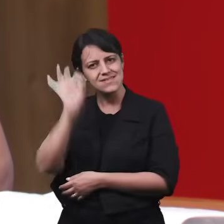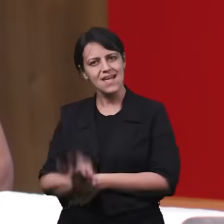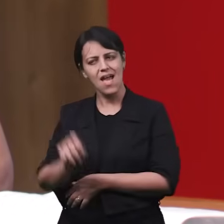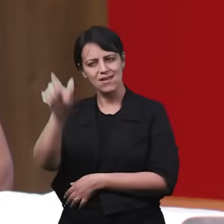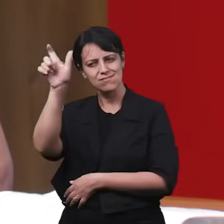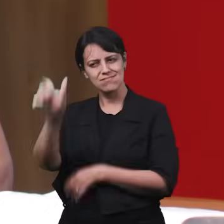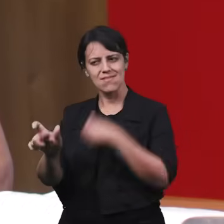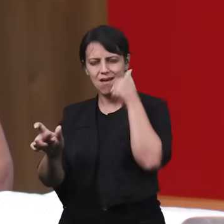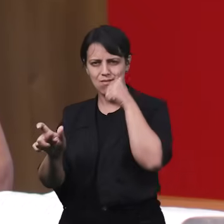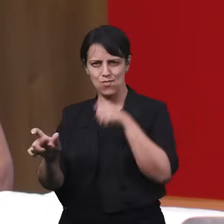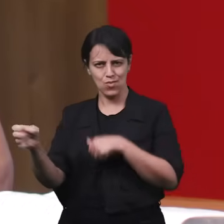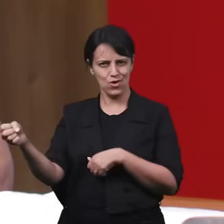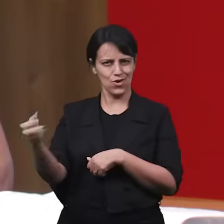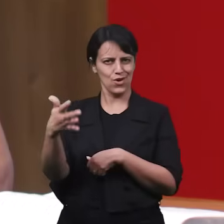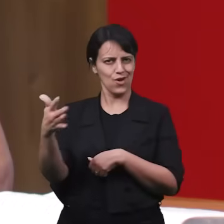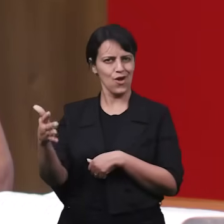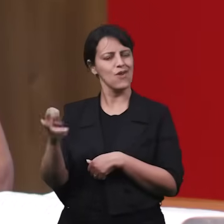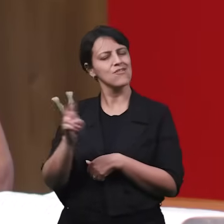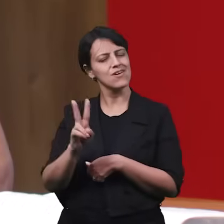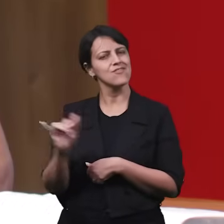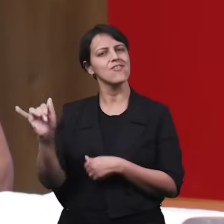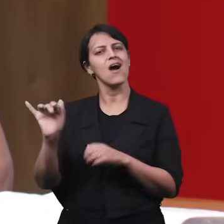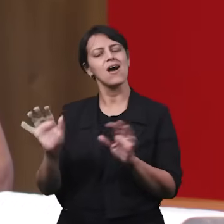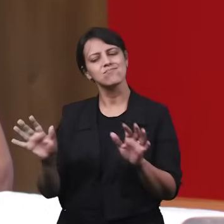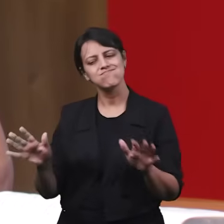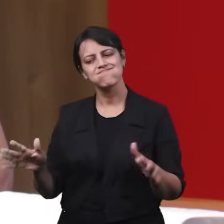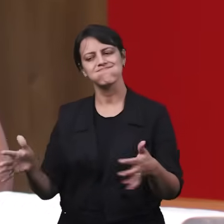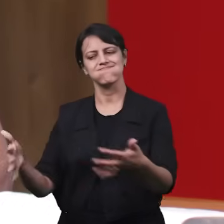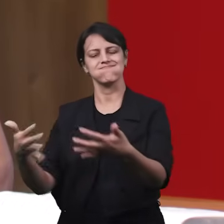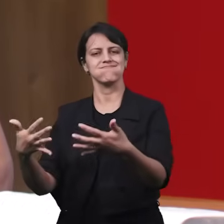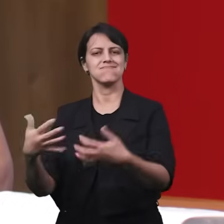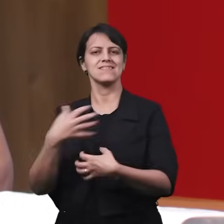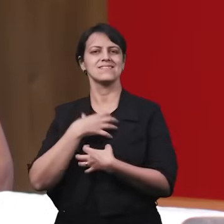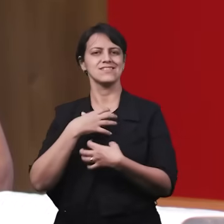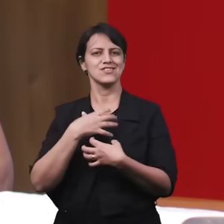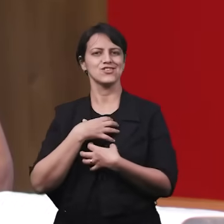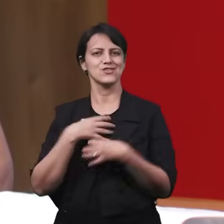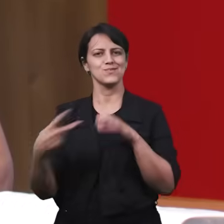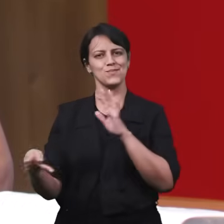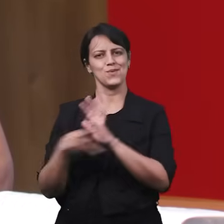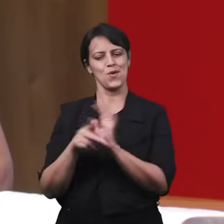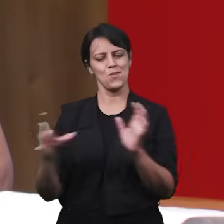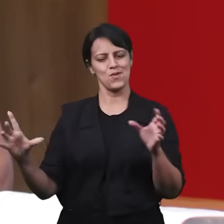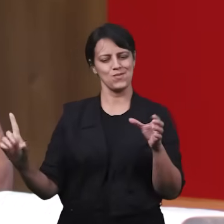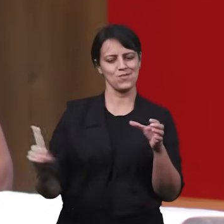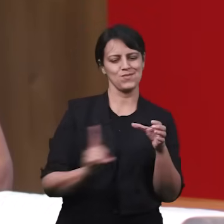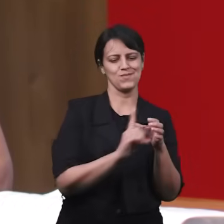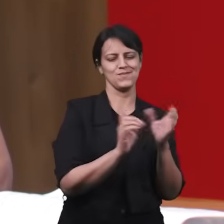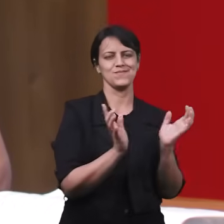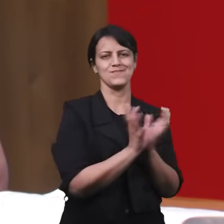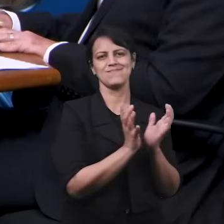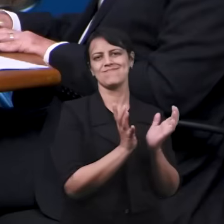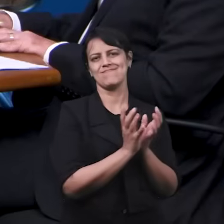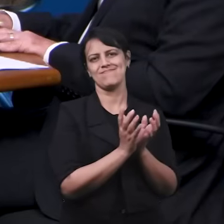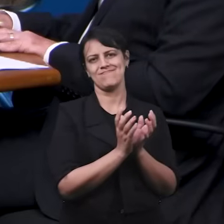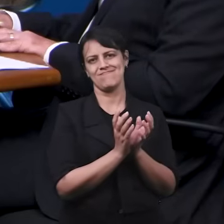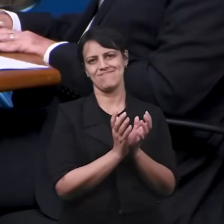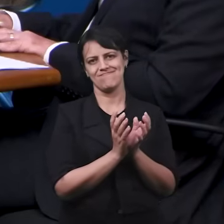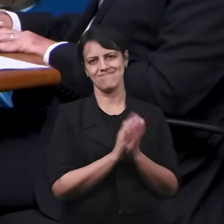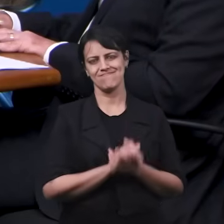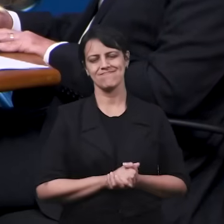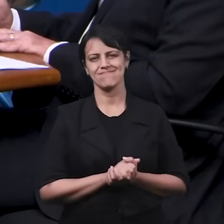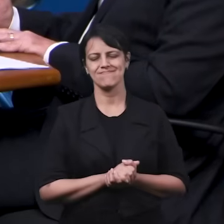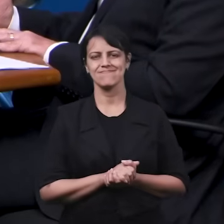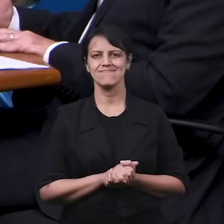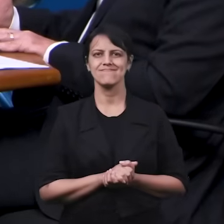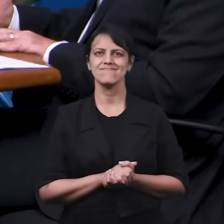se achegando terá ali as suas demandas acolhidas e se sentirá parte do corpo da Igreja de Cristo. Muito